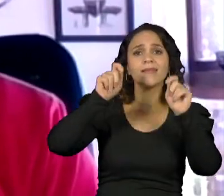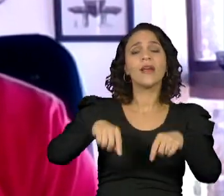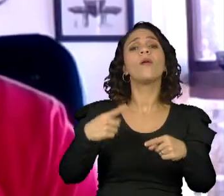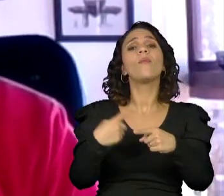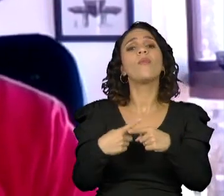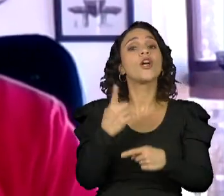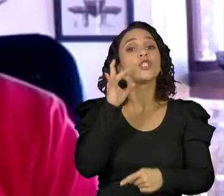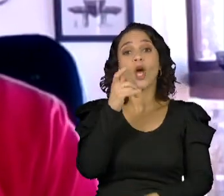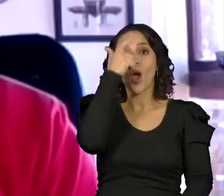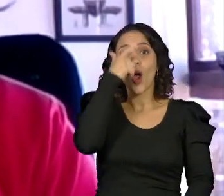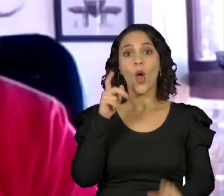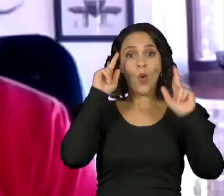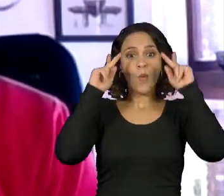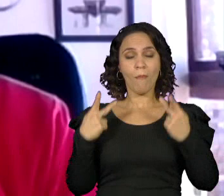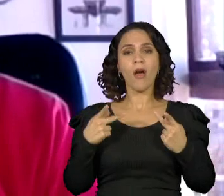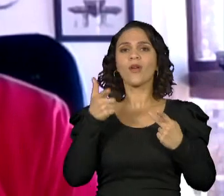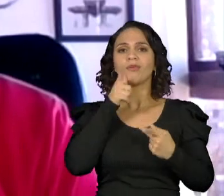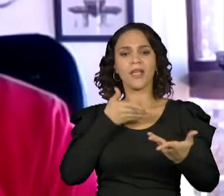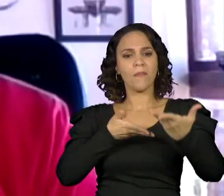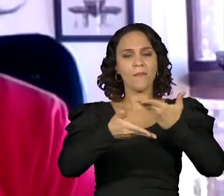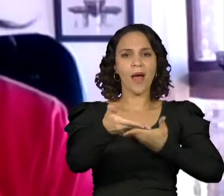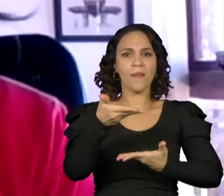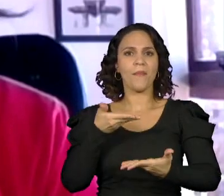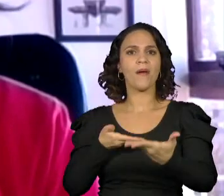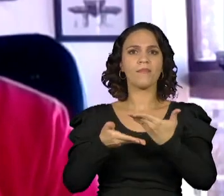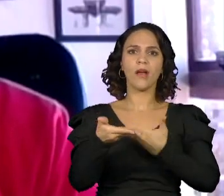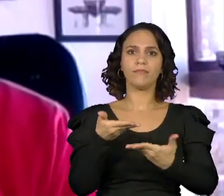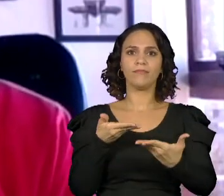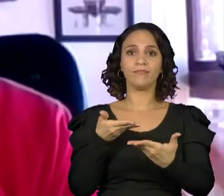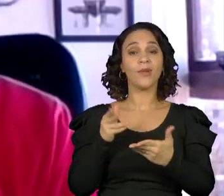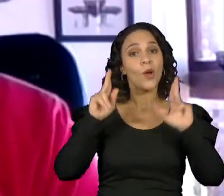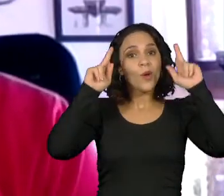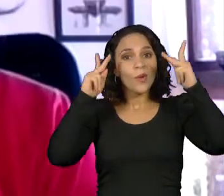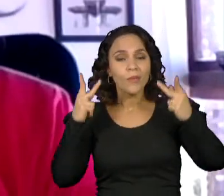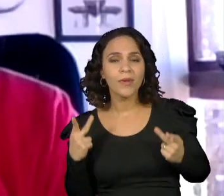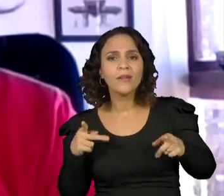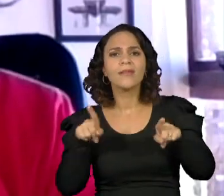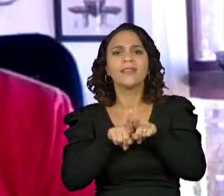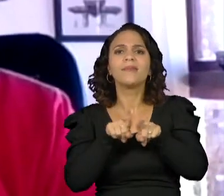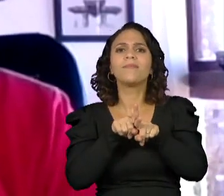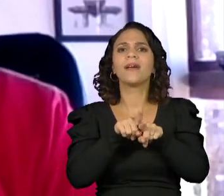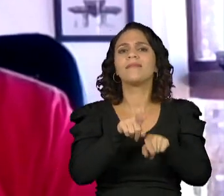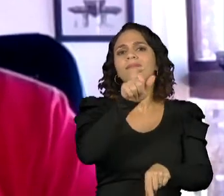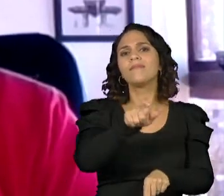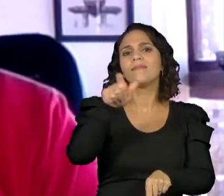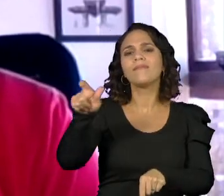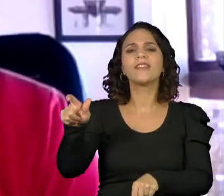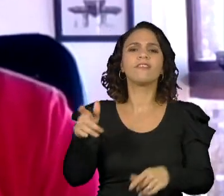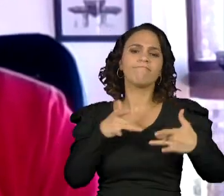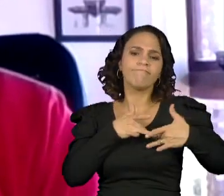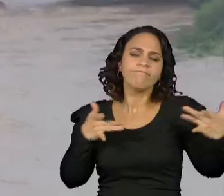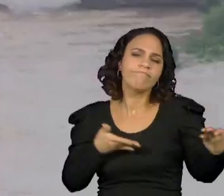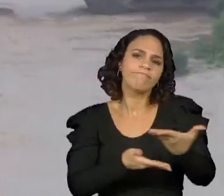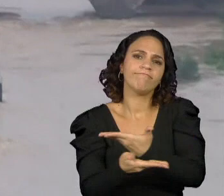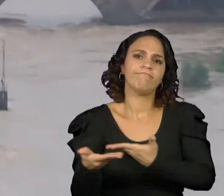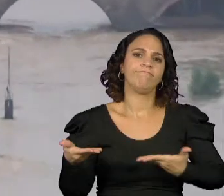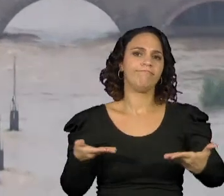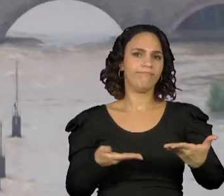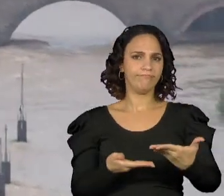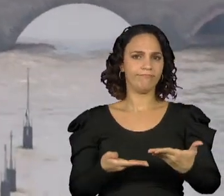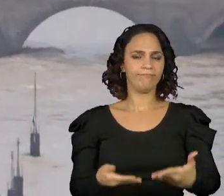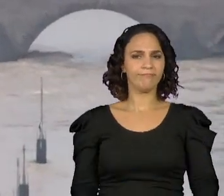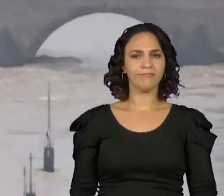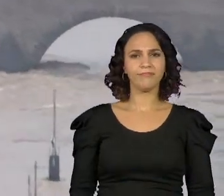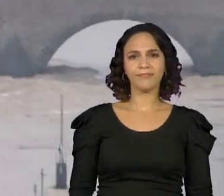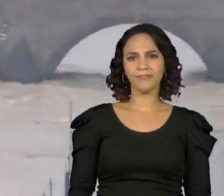só os humanos compartilham, e esse é um ponto importante, né? Os humanos e aqueles que, de alguma forma, dividem seus afetos naquela estrutura.